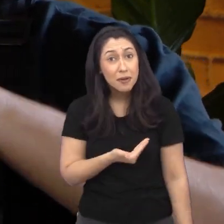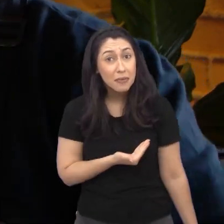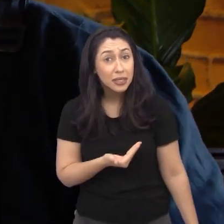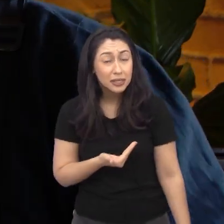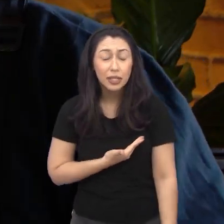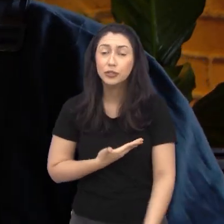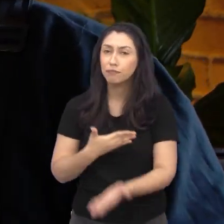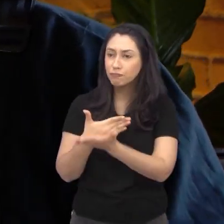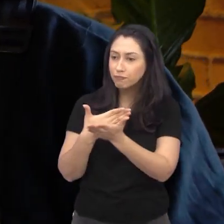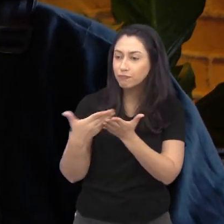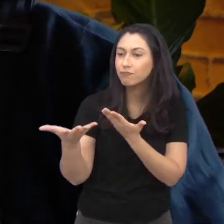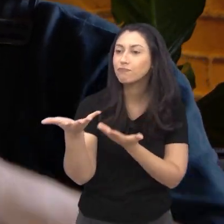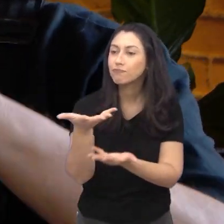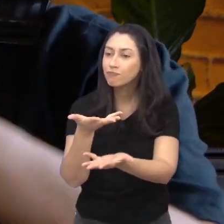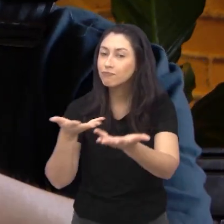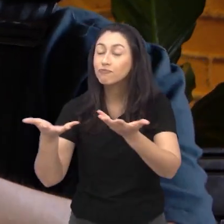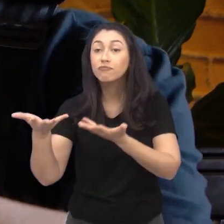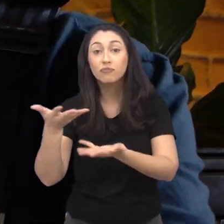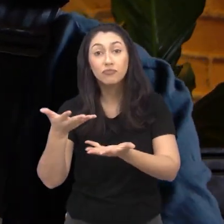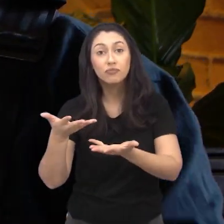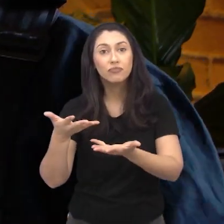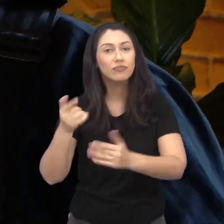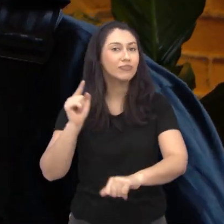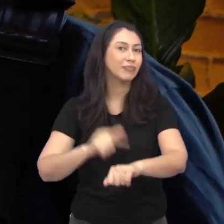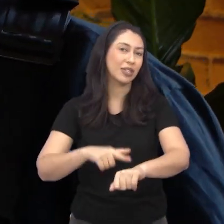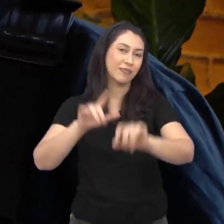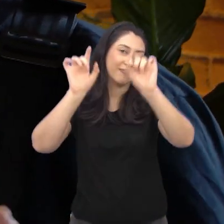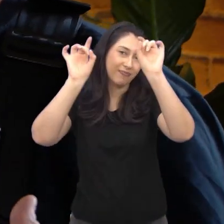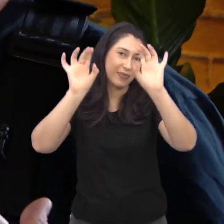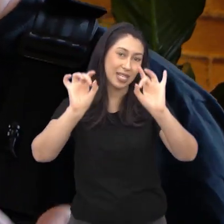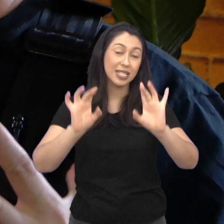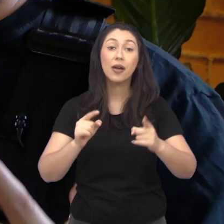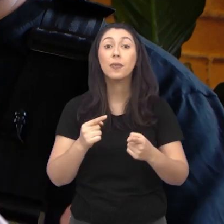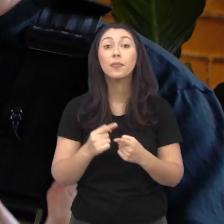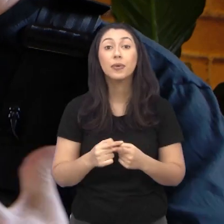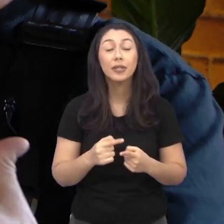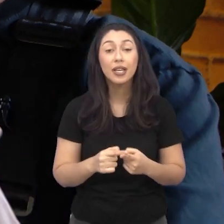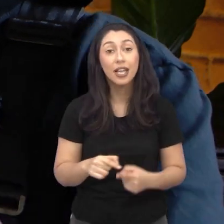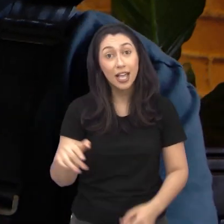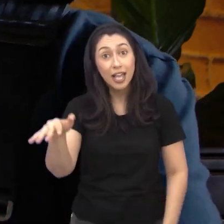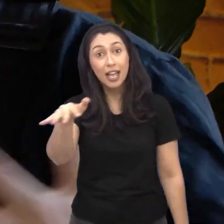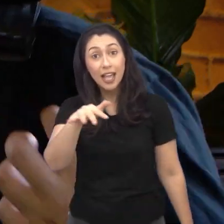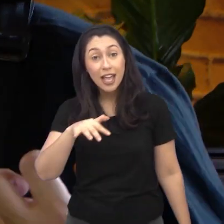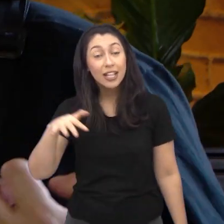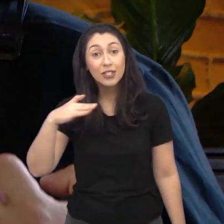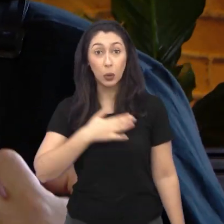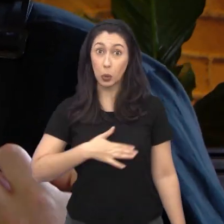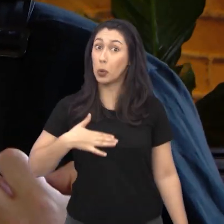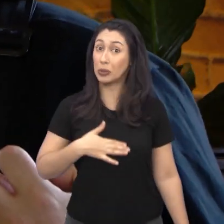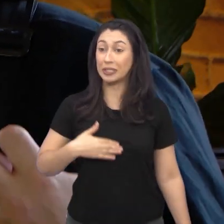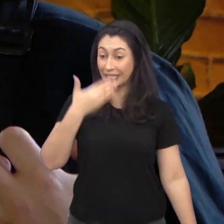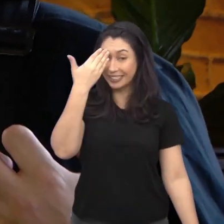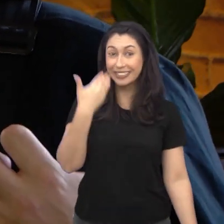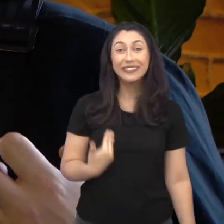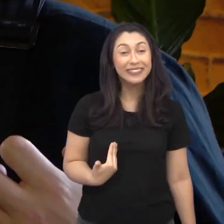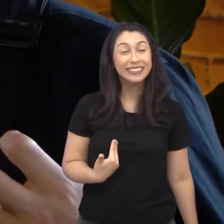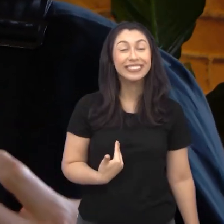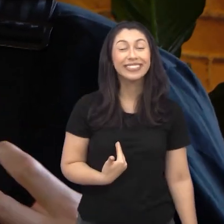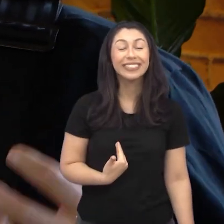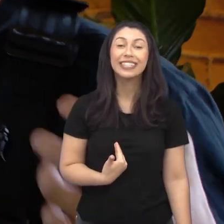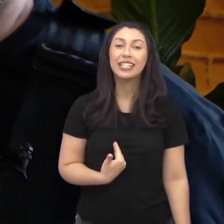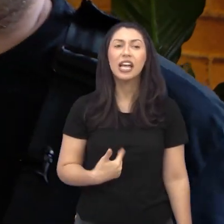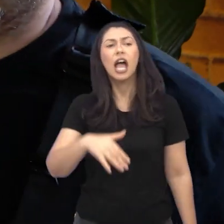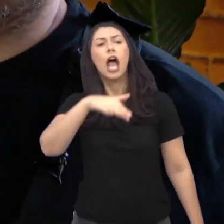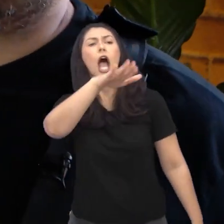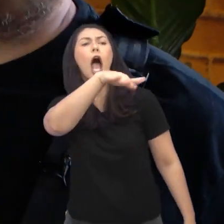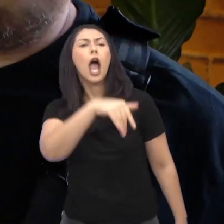fazer amizade com os caras, esse momento foi o mais especial pra mim, porque eles gostaram muito de mim, né? E